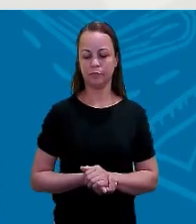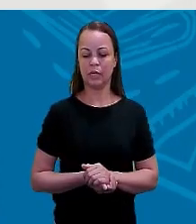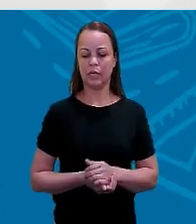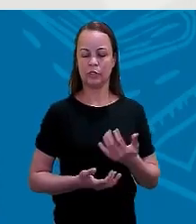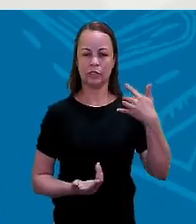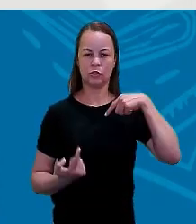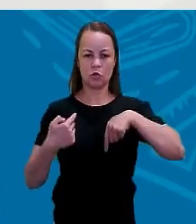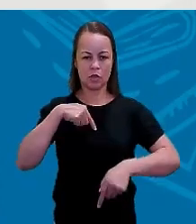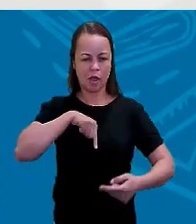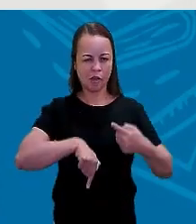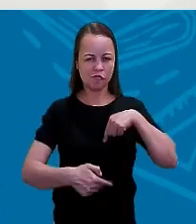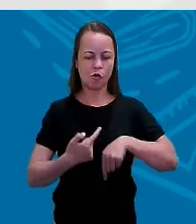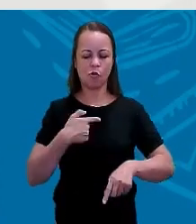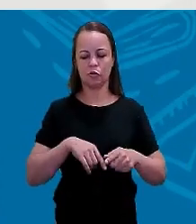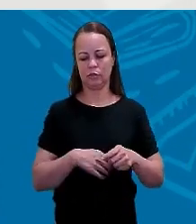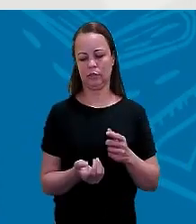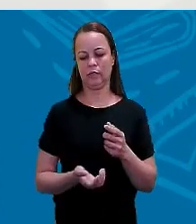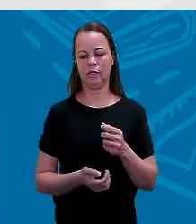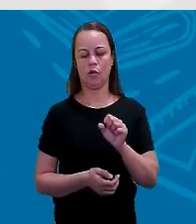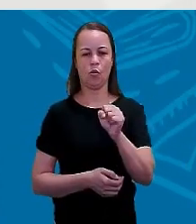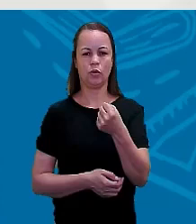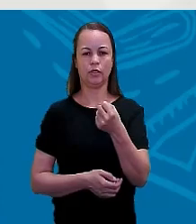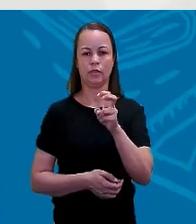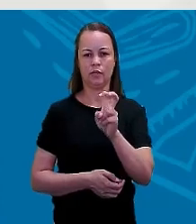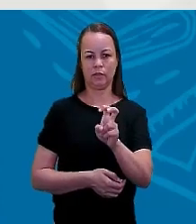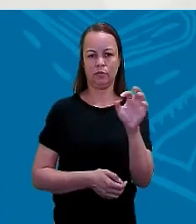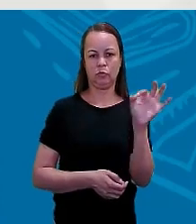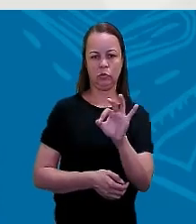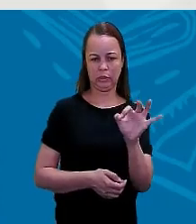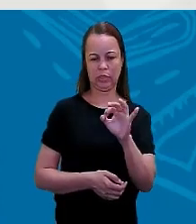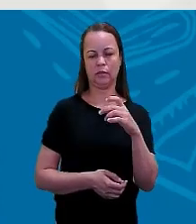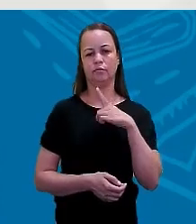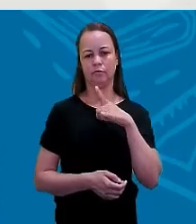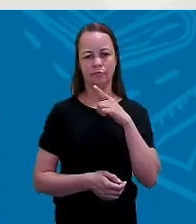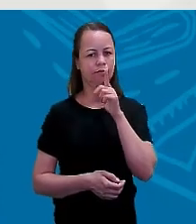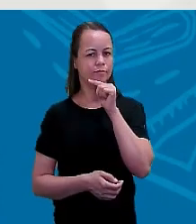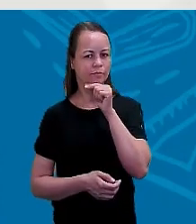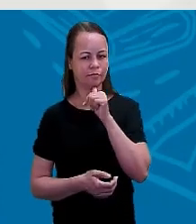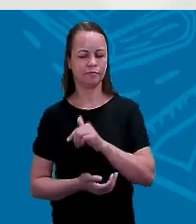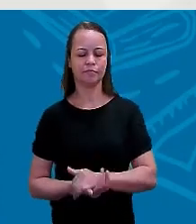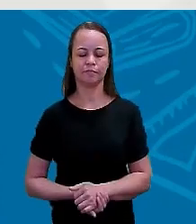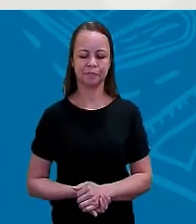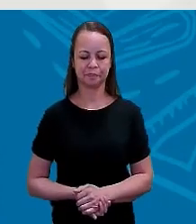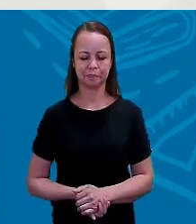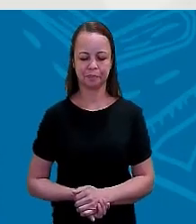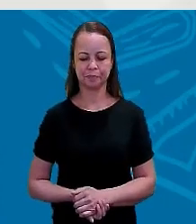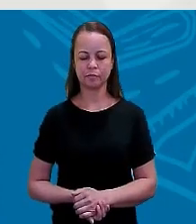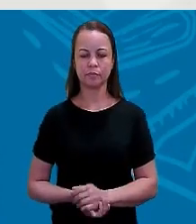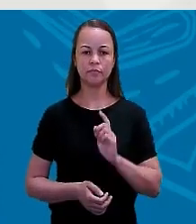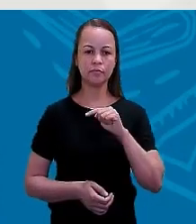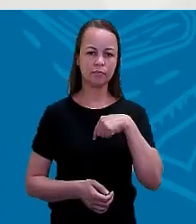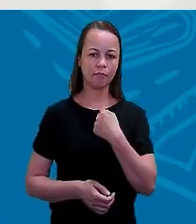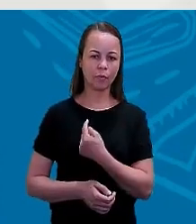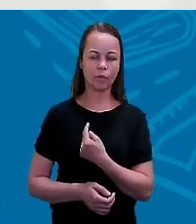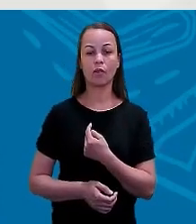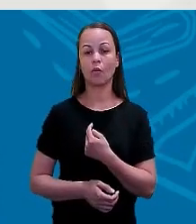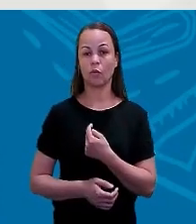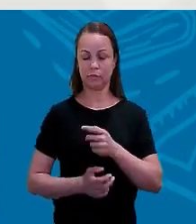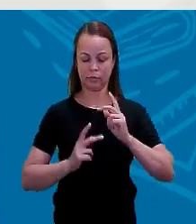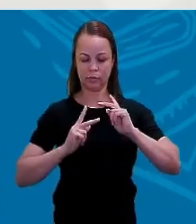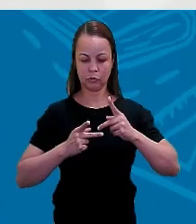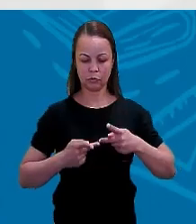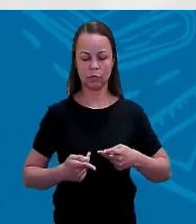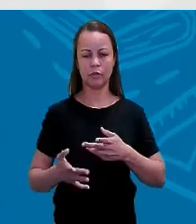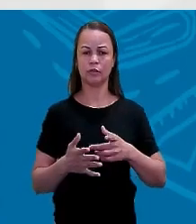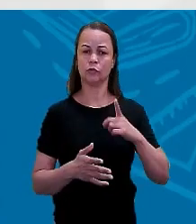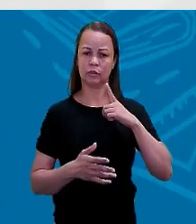de 85% dele vai ser composto por água. Então, nós seres humanos, né, temos na nossa composição,